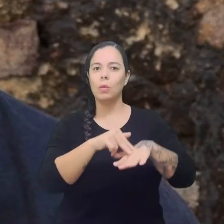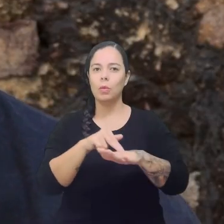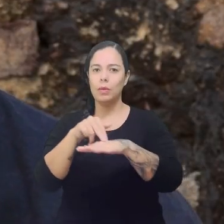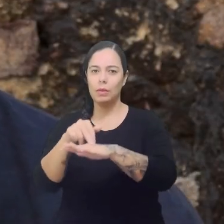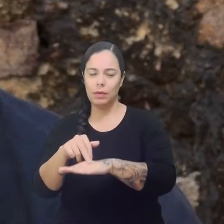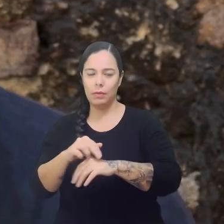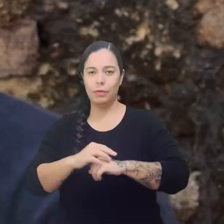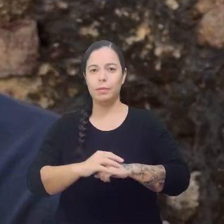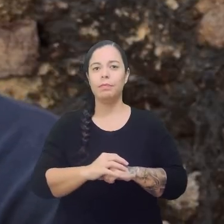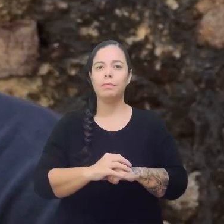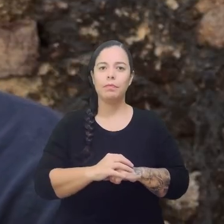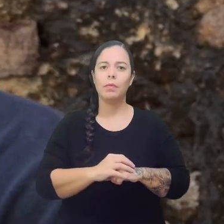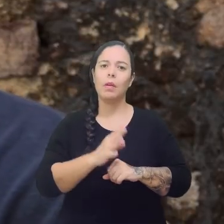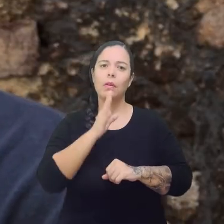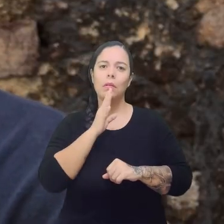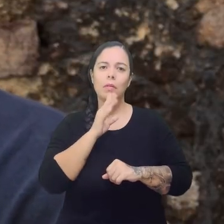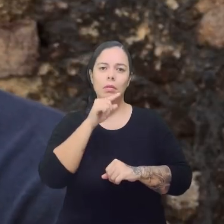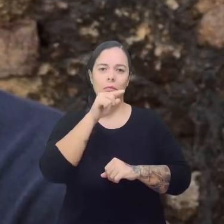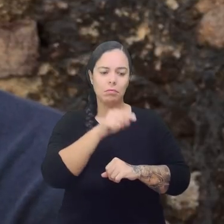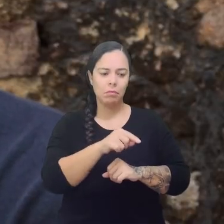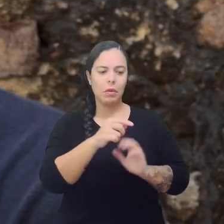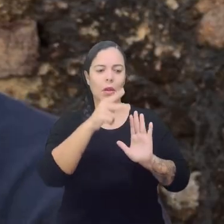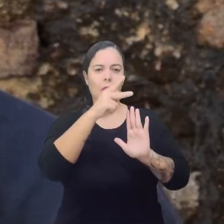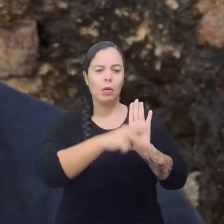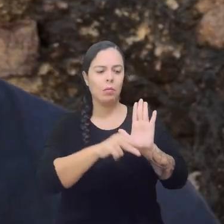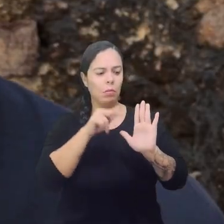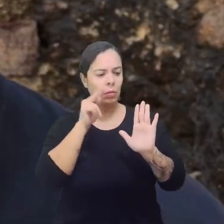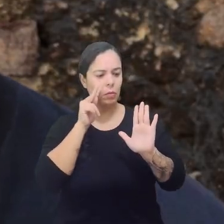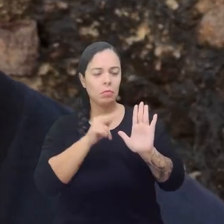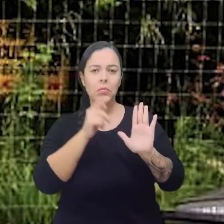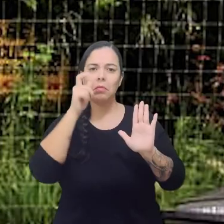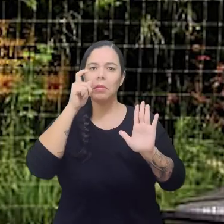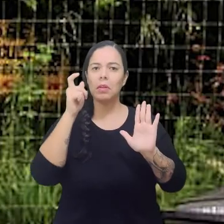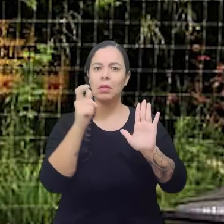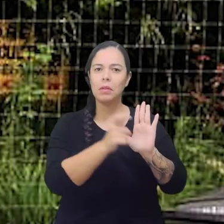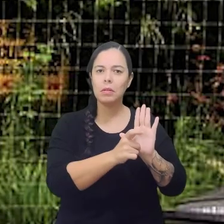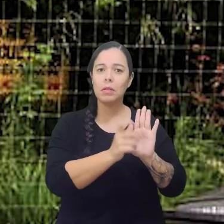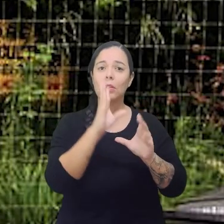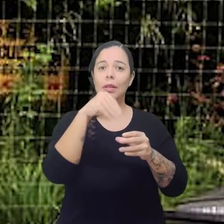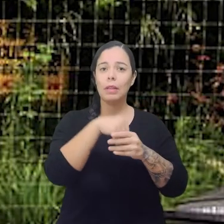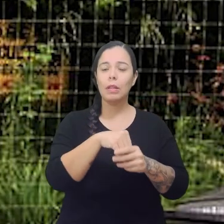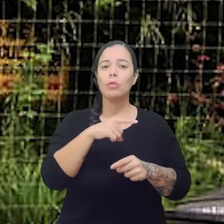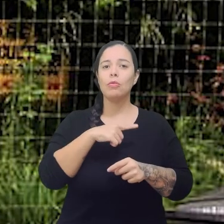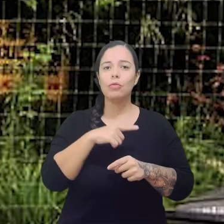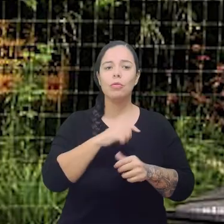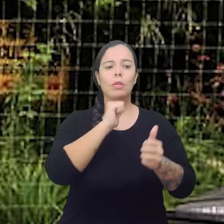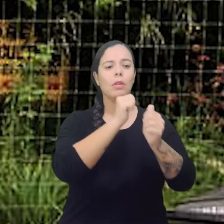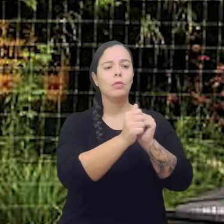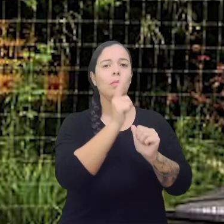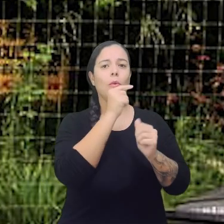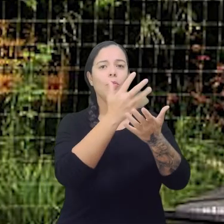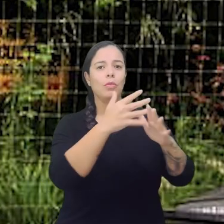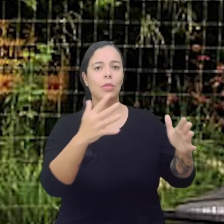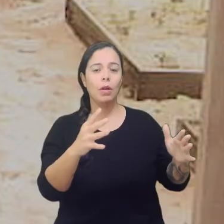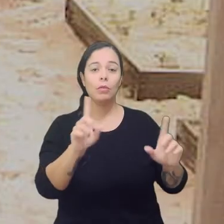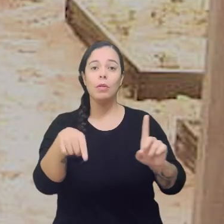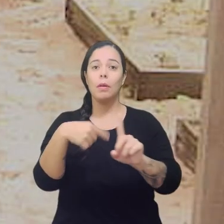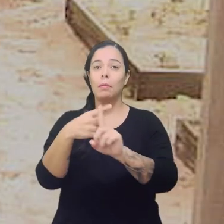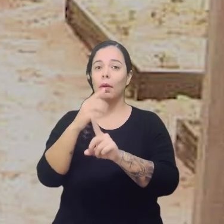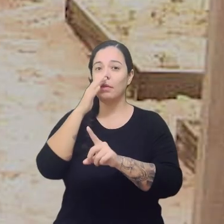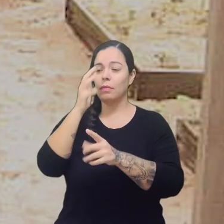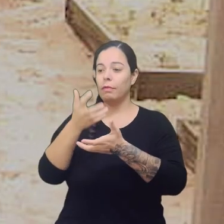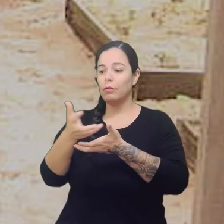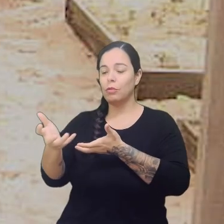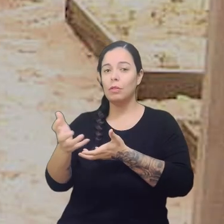muito interessante, porque ele reunia tanto a parte de esporte náutico, quanto outra coisa que eu adoro, que era a vegetação, né? Porque ele tinha um projeto